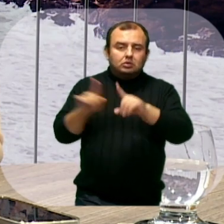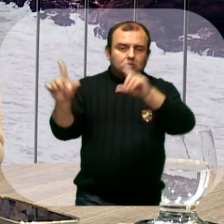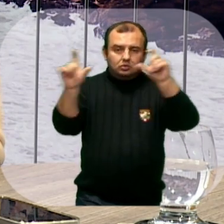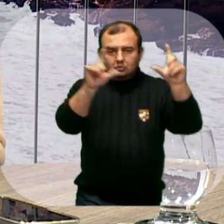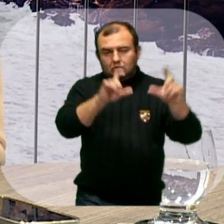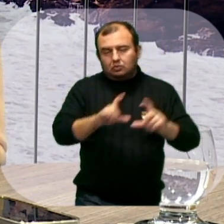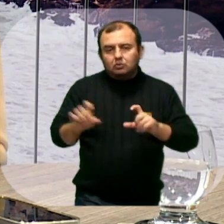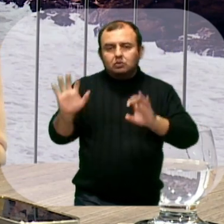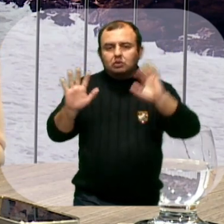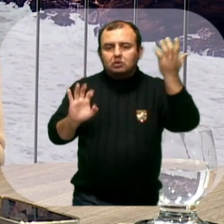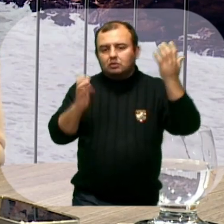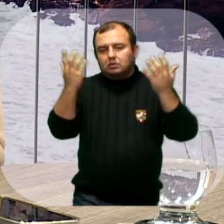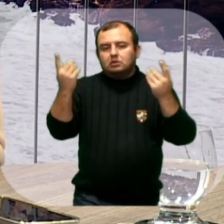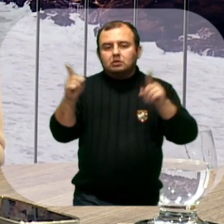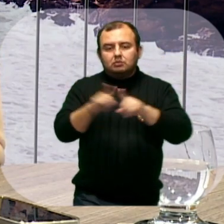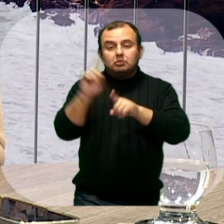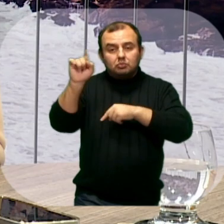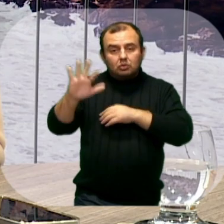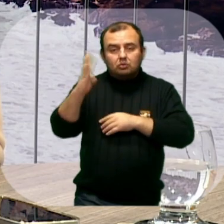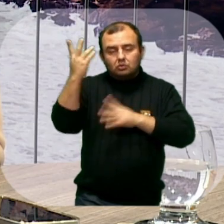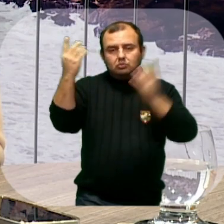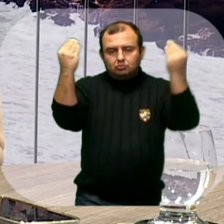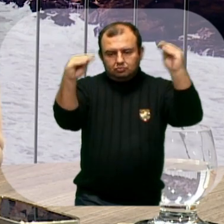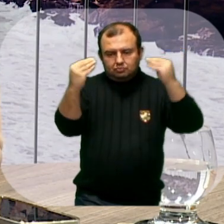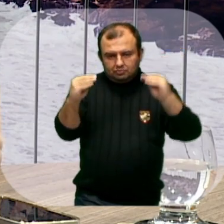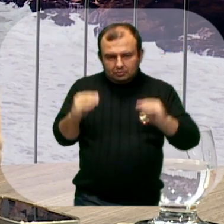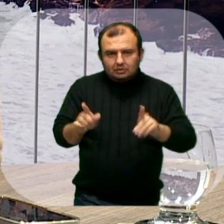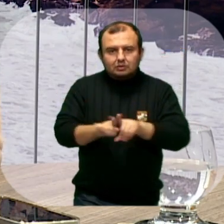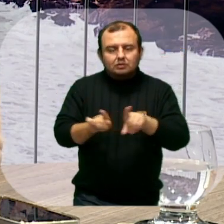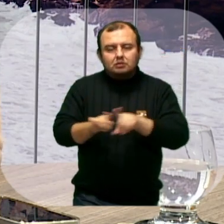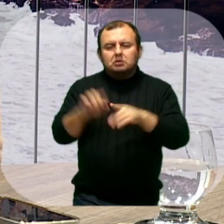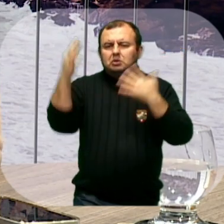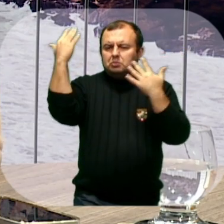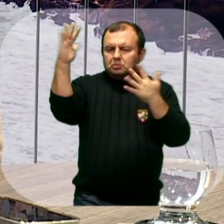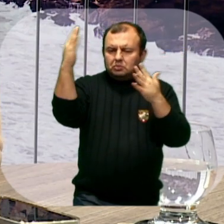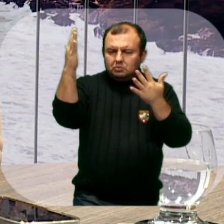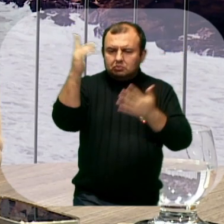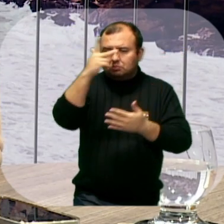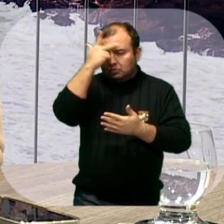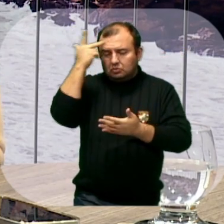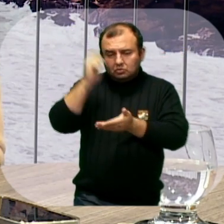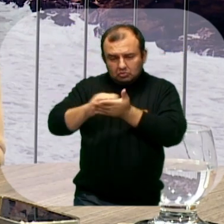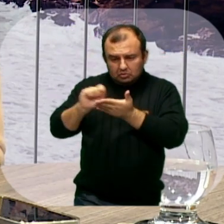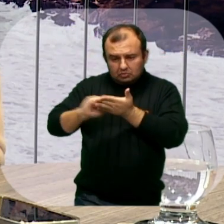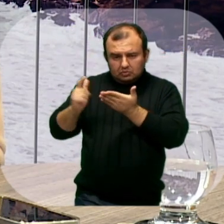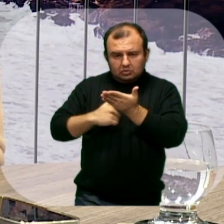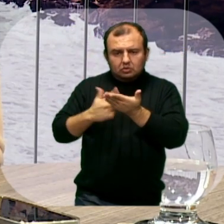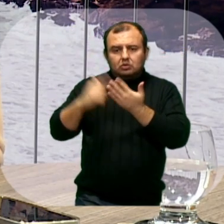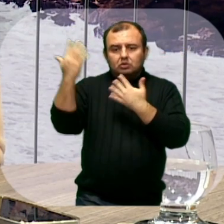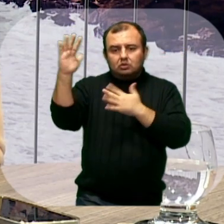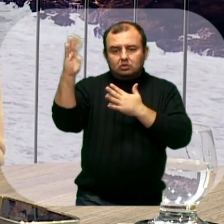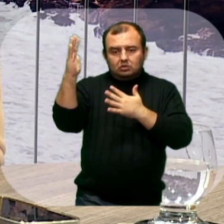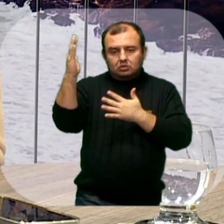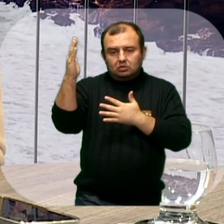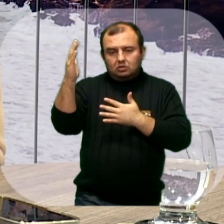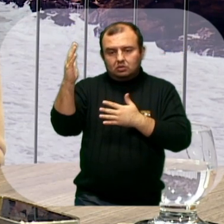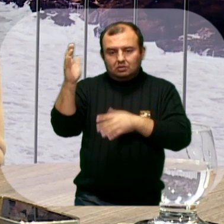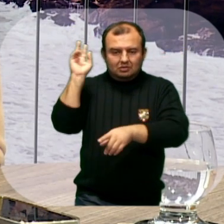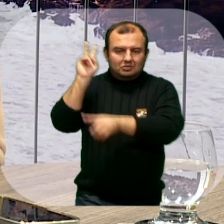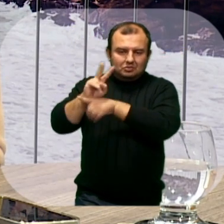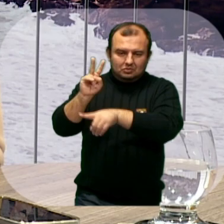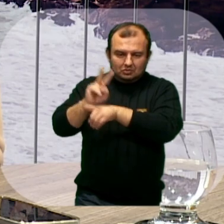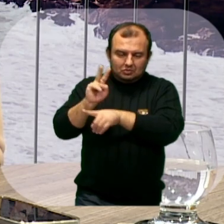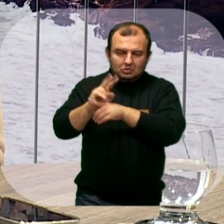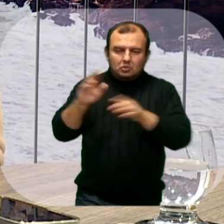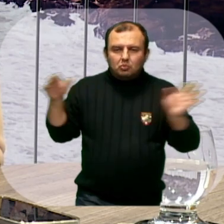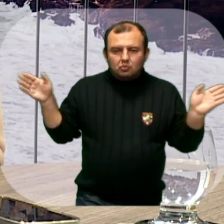dos eventos depois que eles acontecem, de homenagearmos os autores. Então sempre tem a coluna Guardiões da